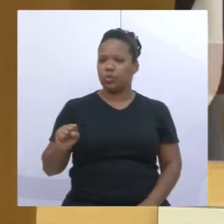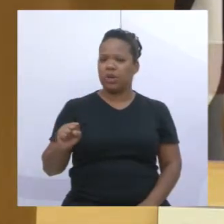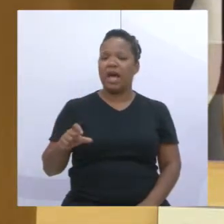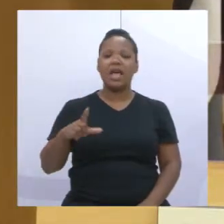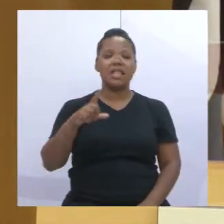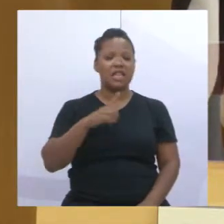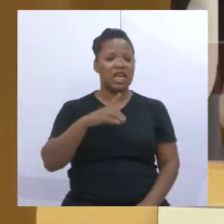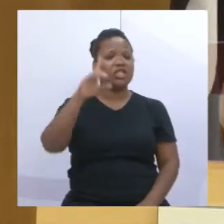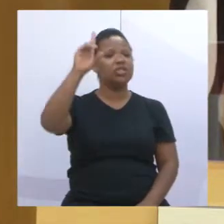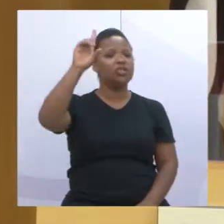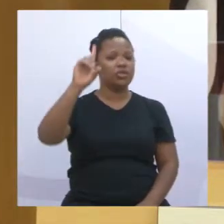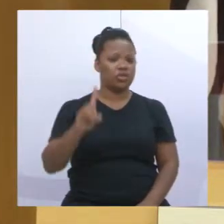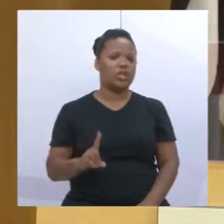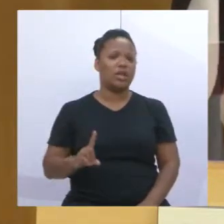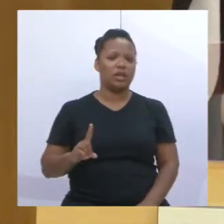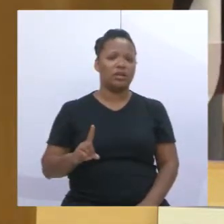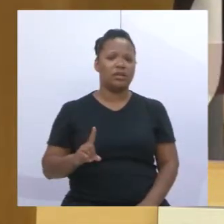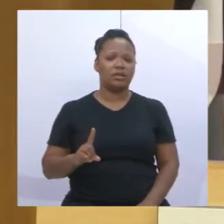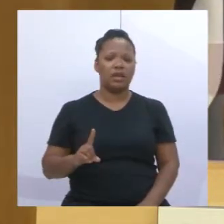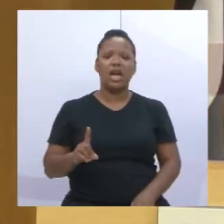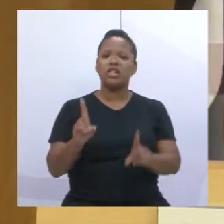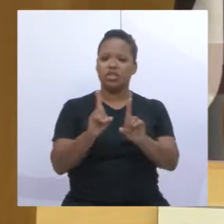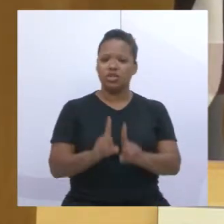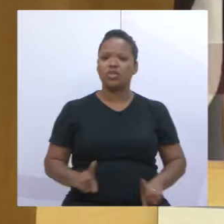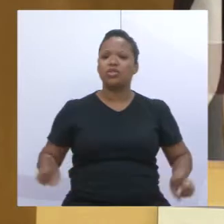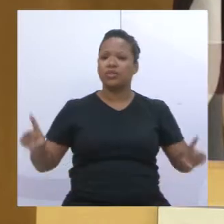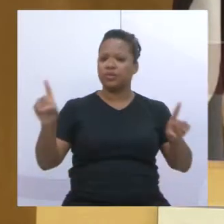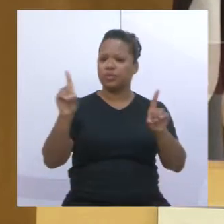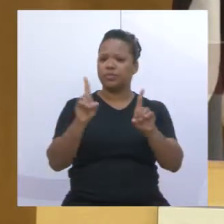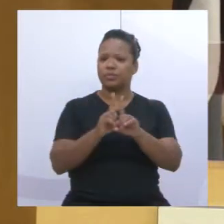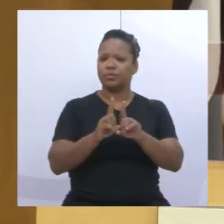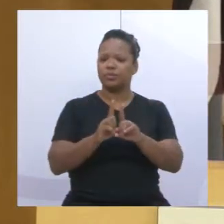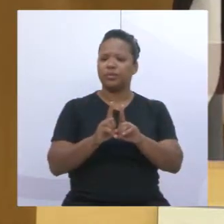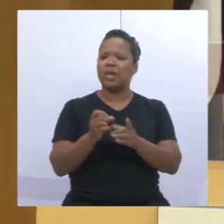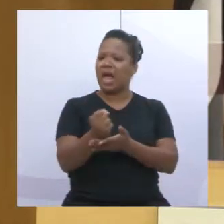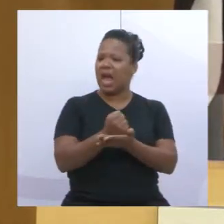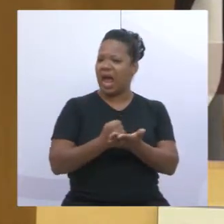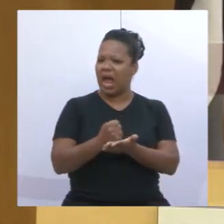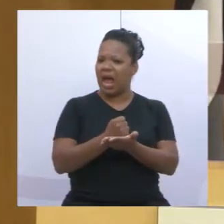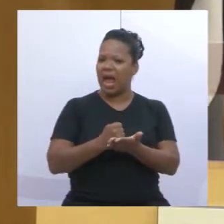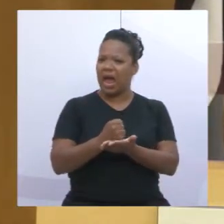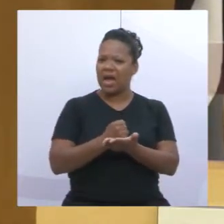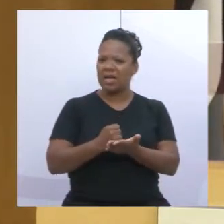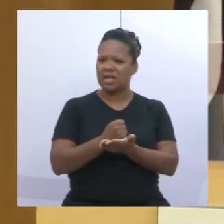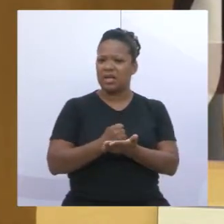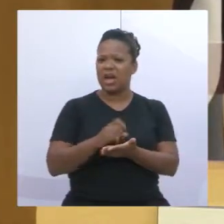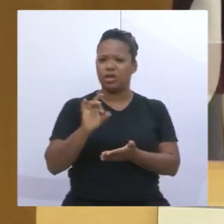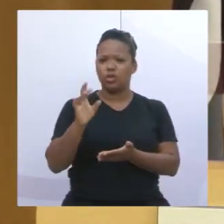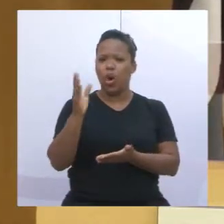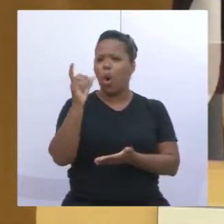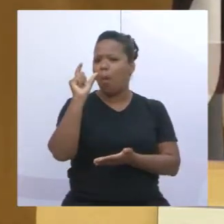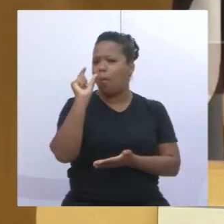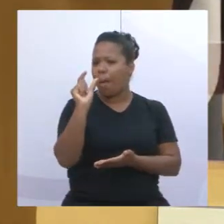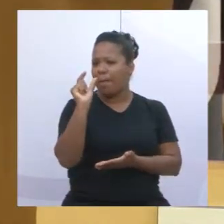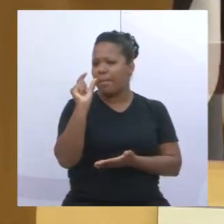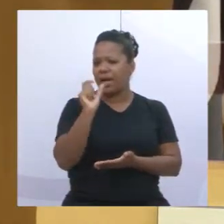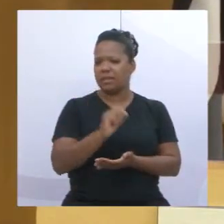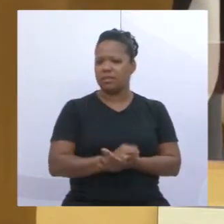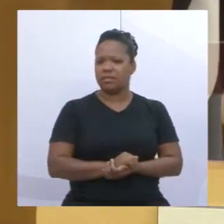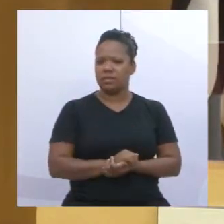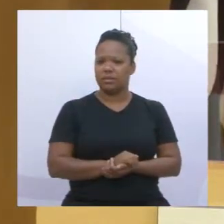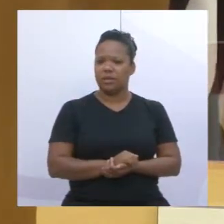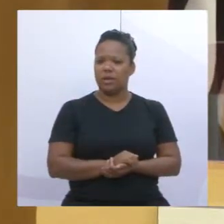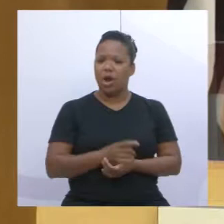ao atendimento e à dignidade, porque o medicamento é só uma parte dessa dignidade